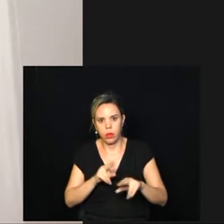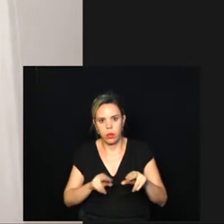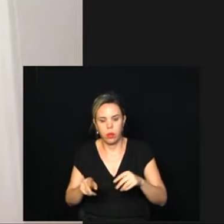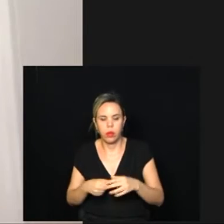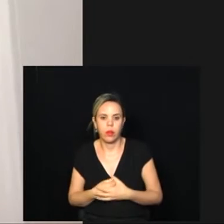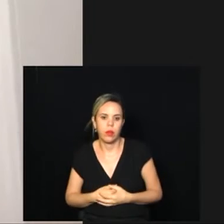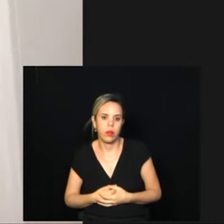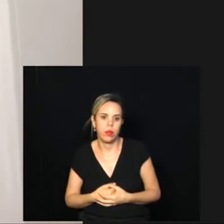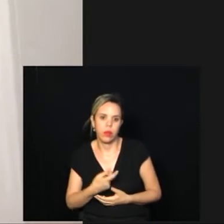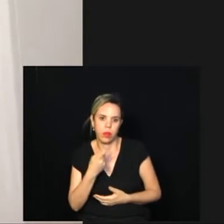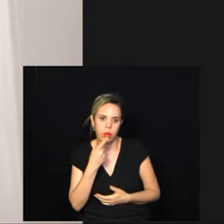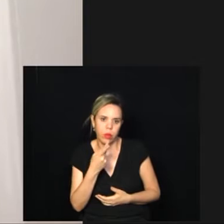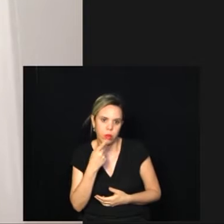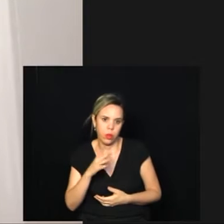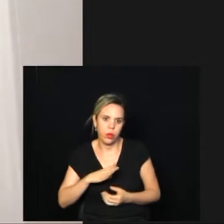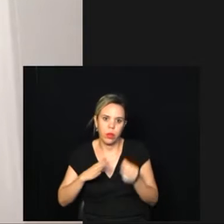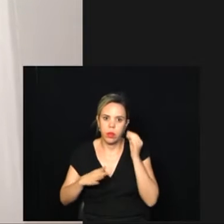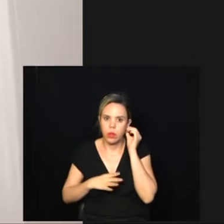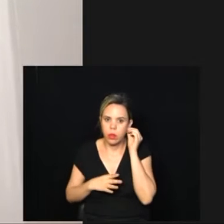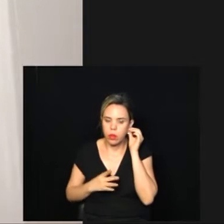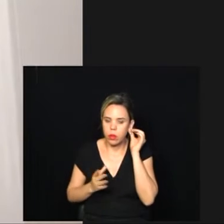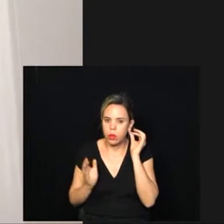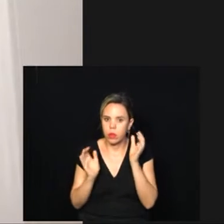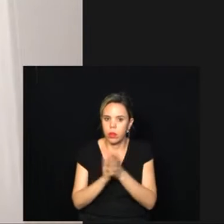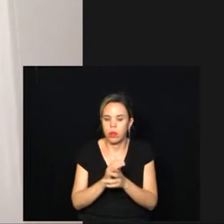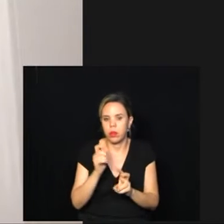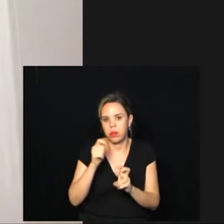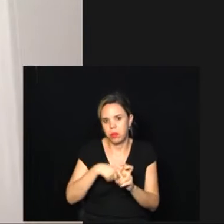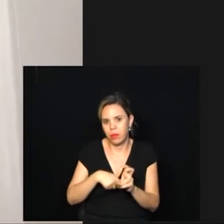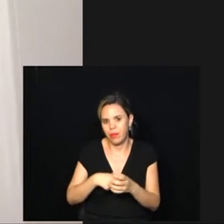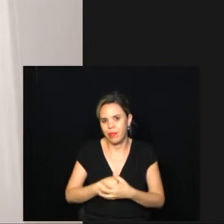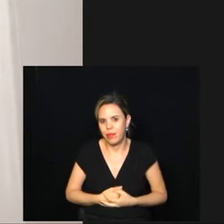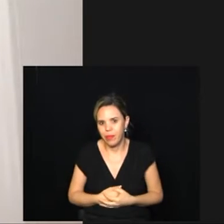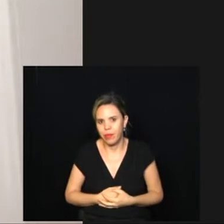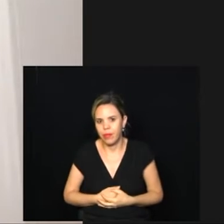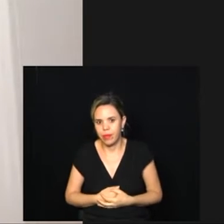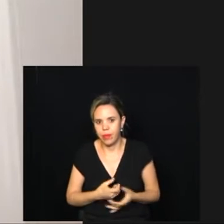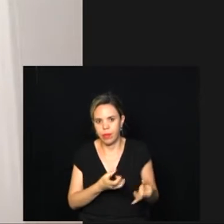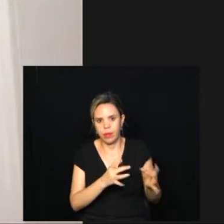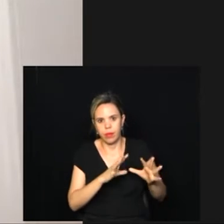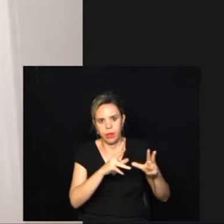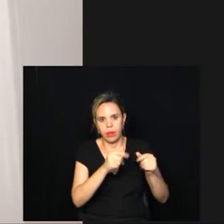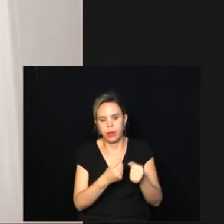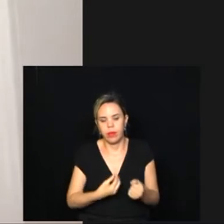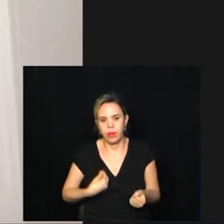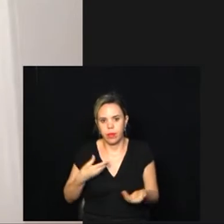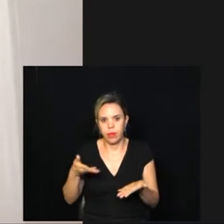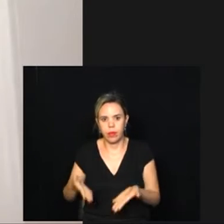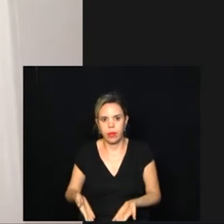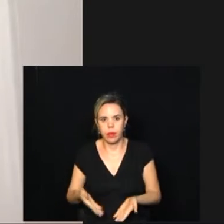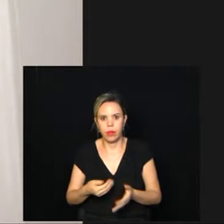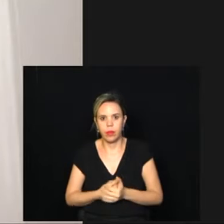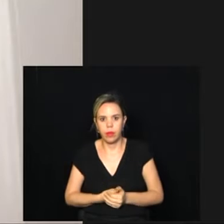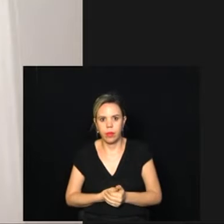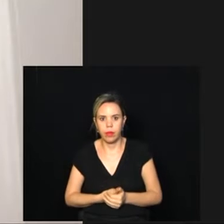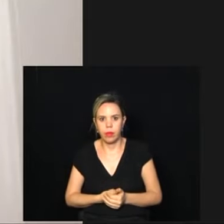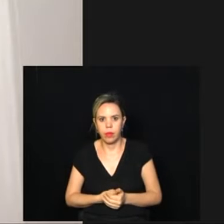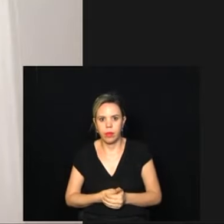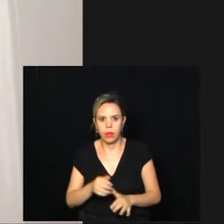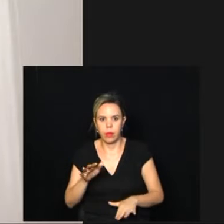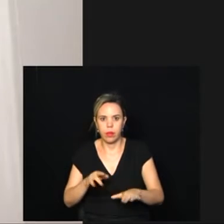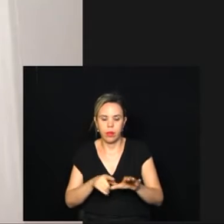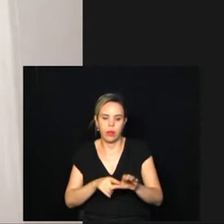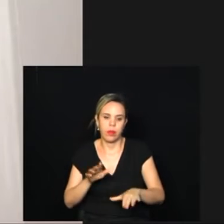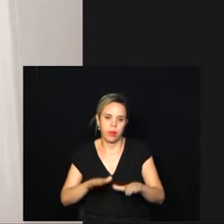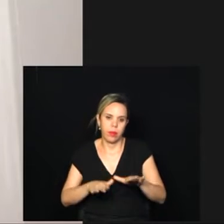né? Umas falam da coragem de ter casado em 5 meses, né? E ter largado tudo para viver aqui. Então, depende muito